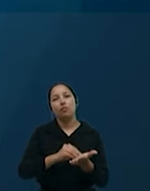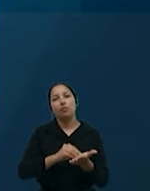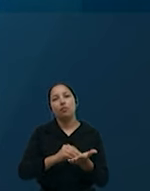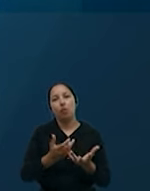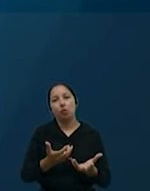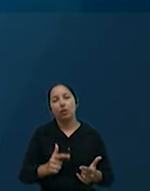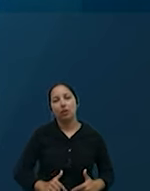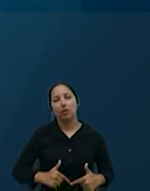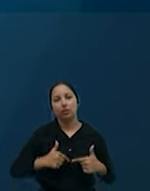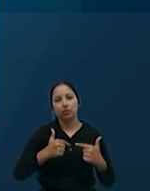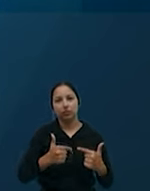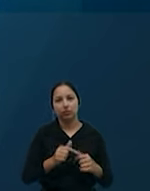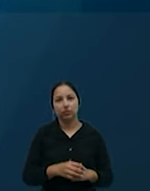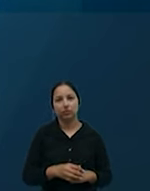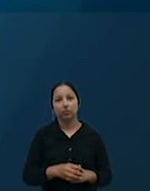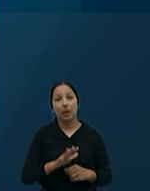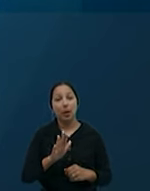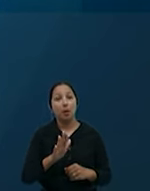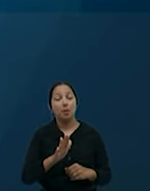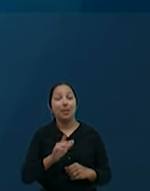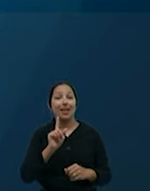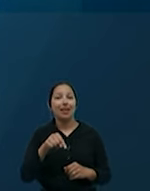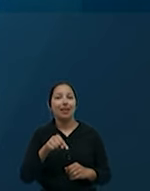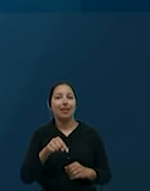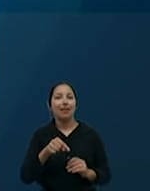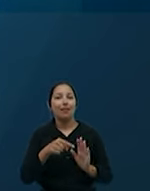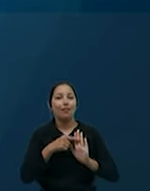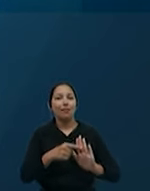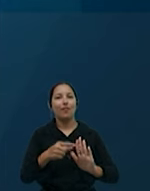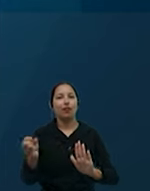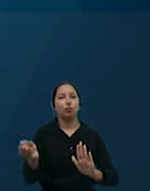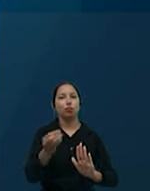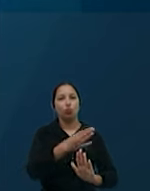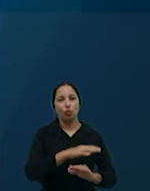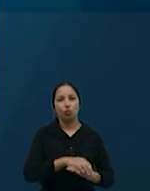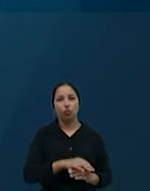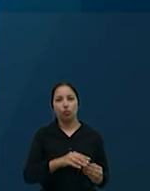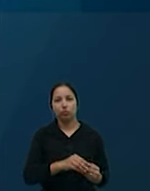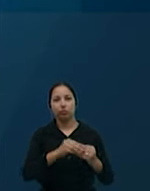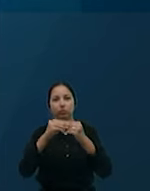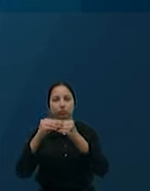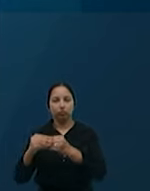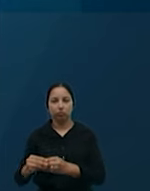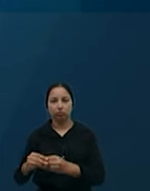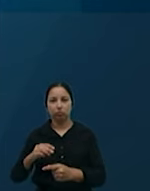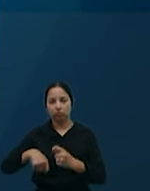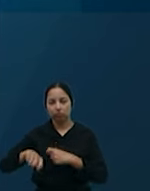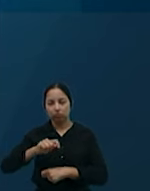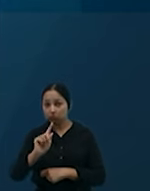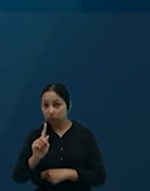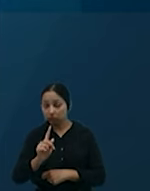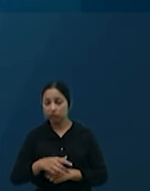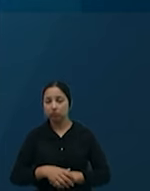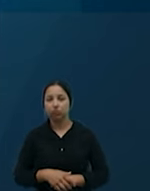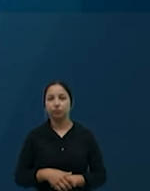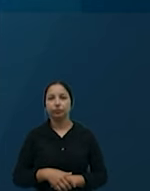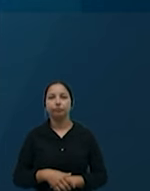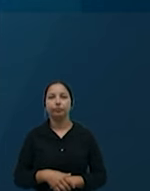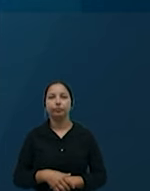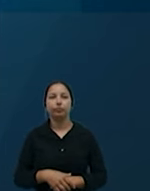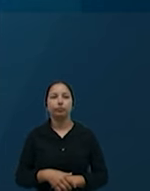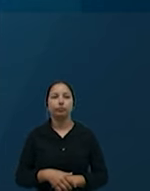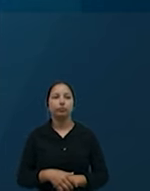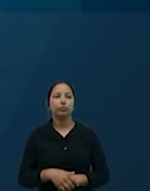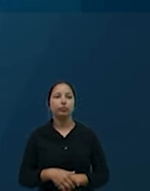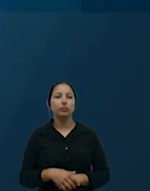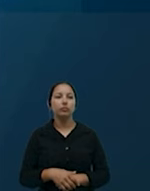fato novo não levado ao INSS, não levado à via administrativa. Quando nós estamos tratando de um fato